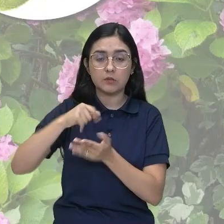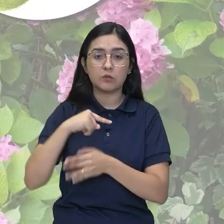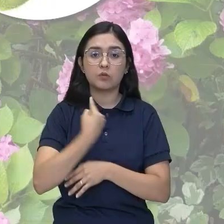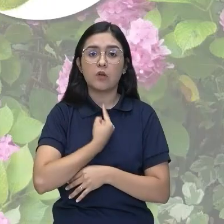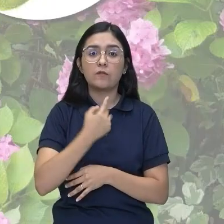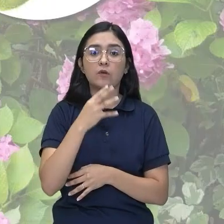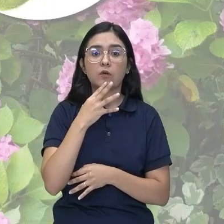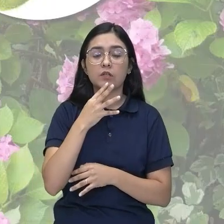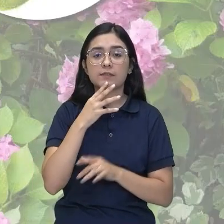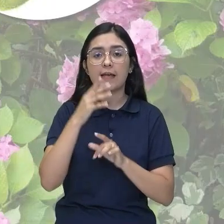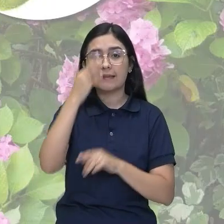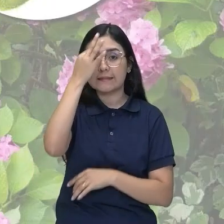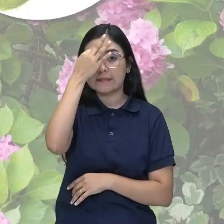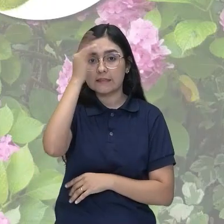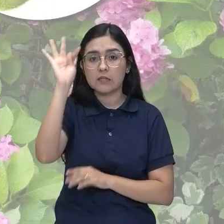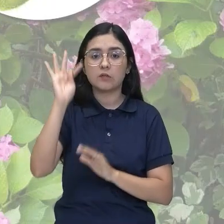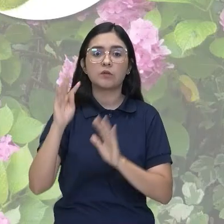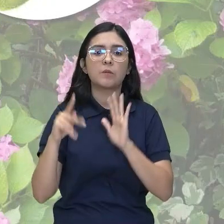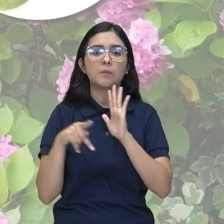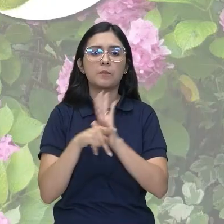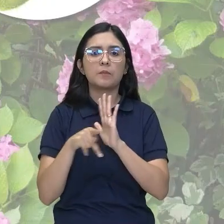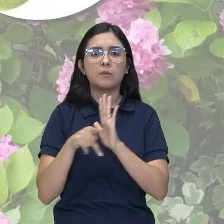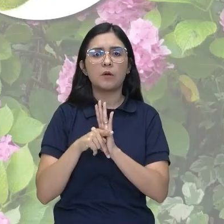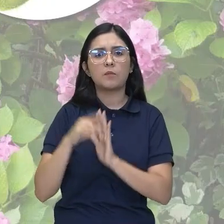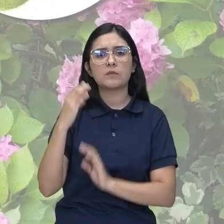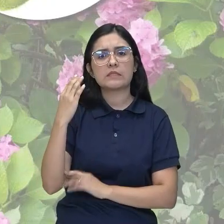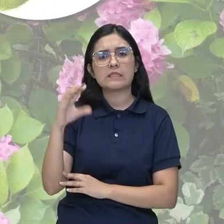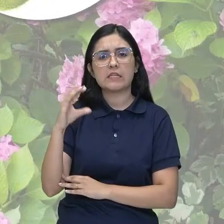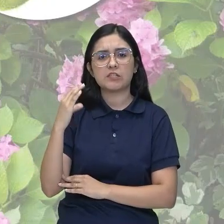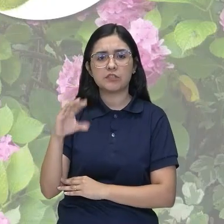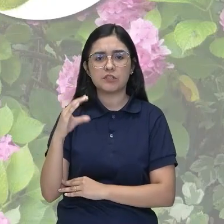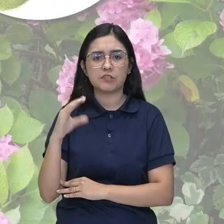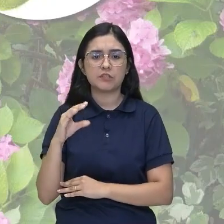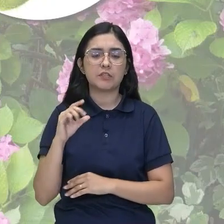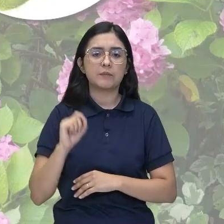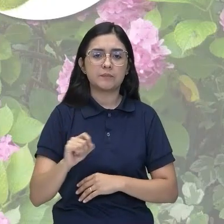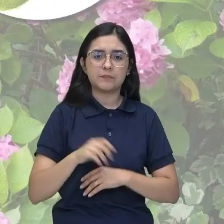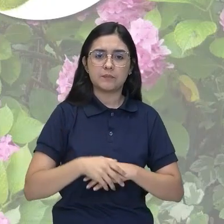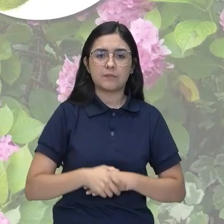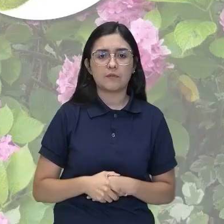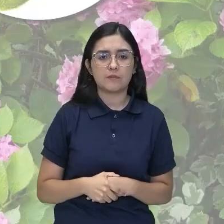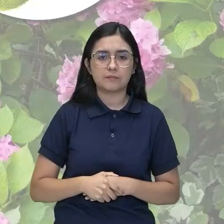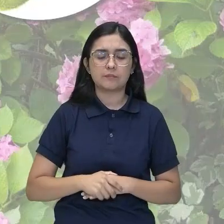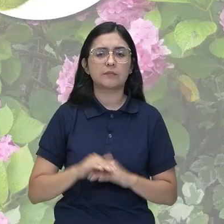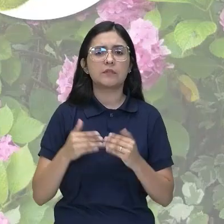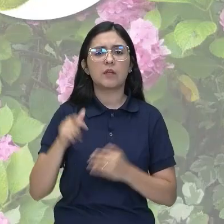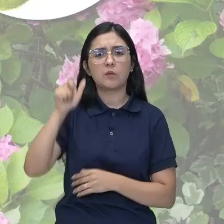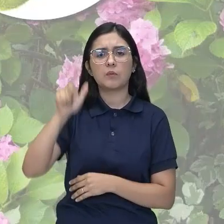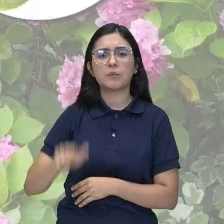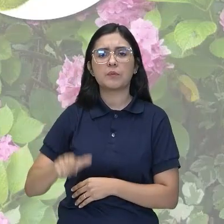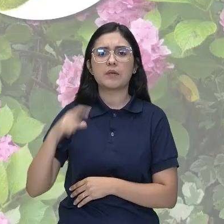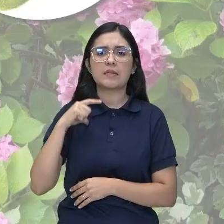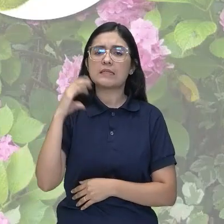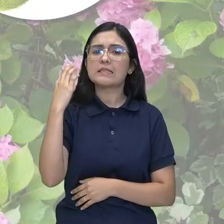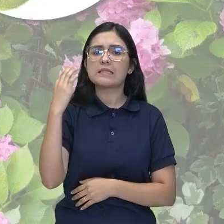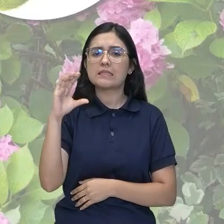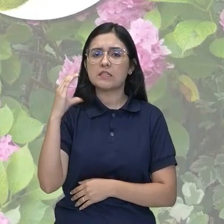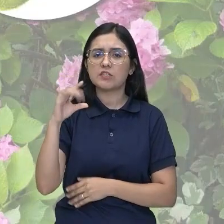a teoria de Arrhenius. Arrhenius foi um cientista e esse cientista